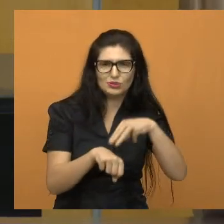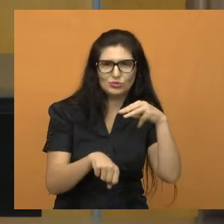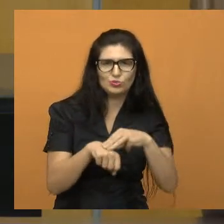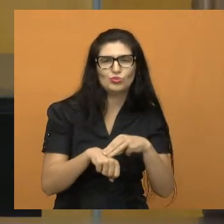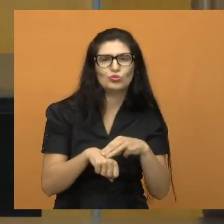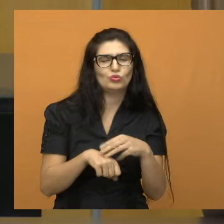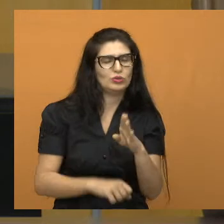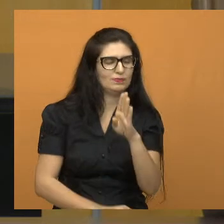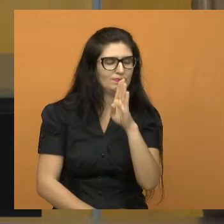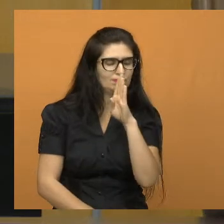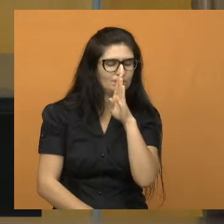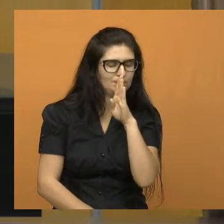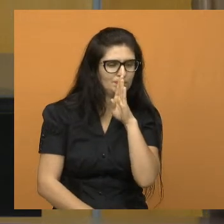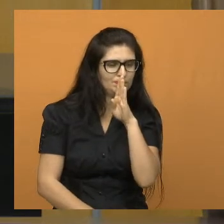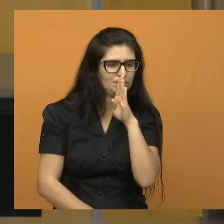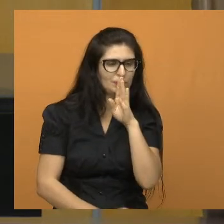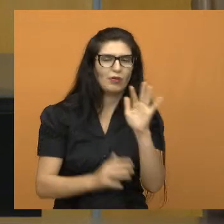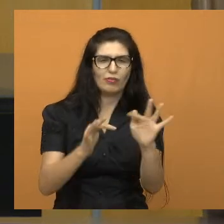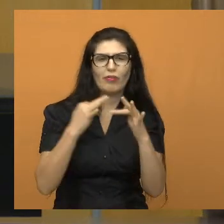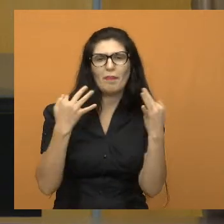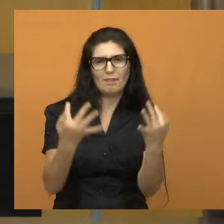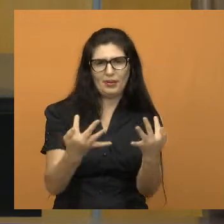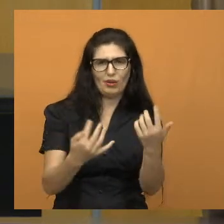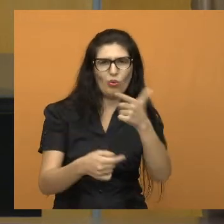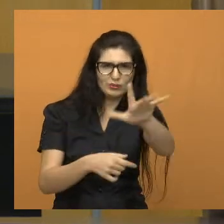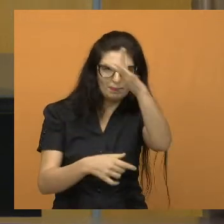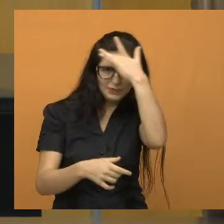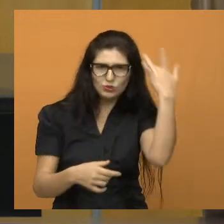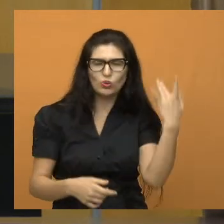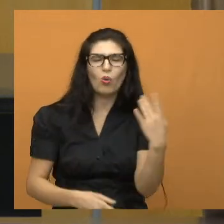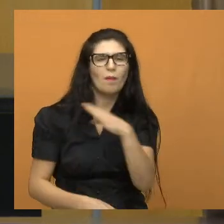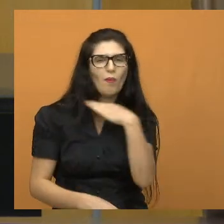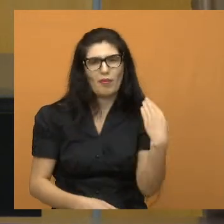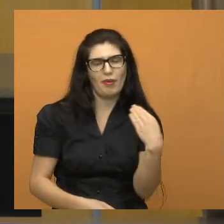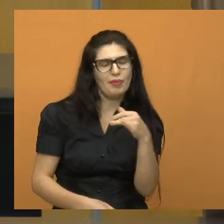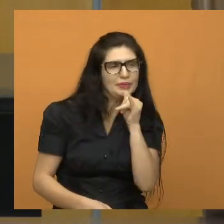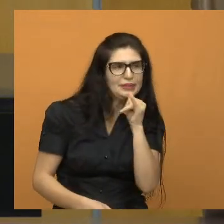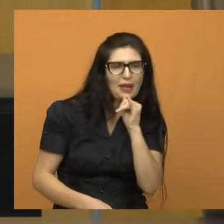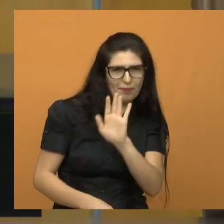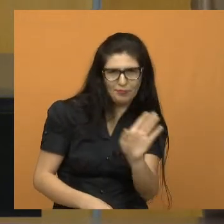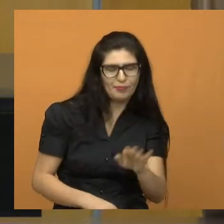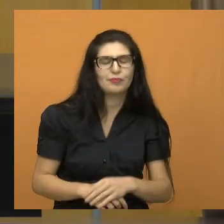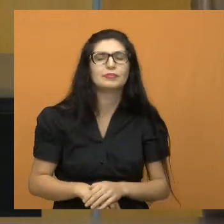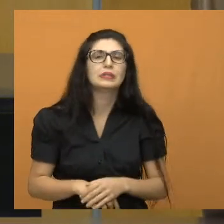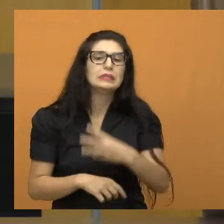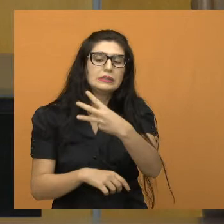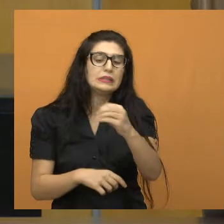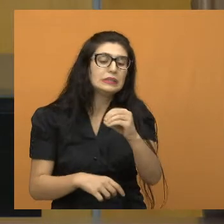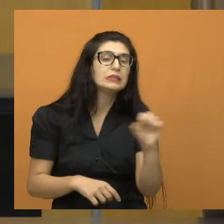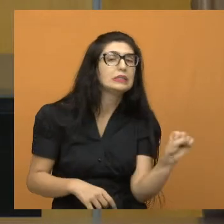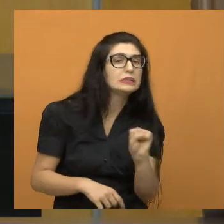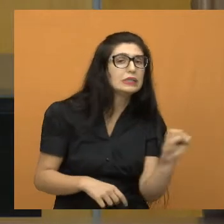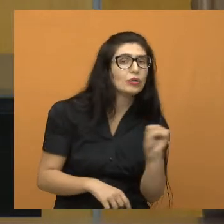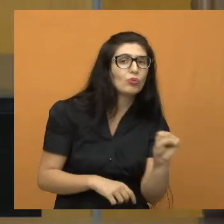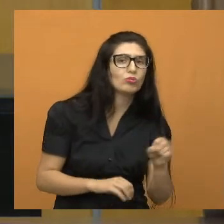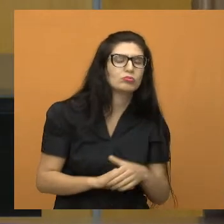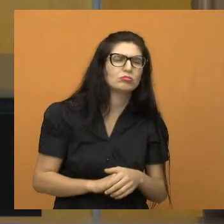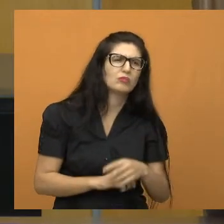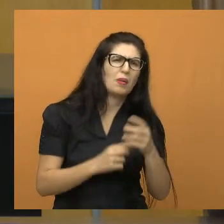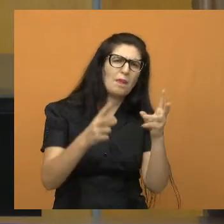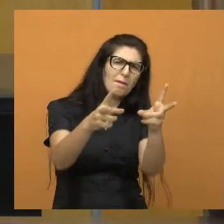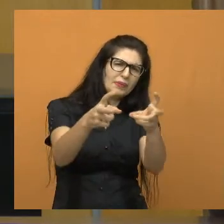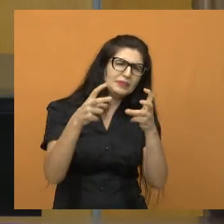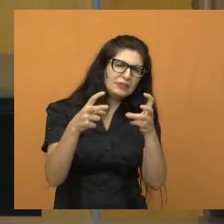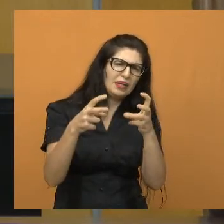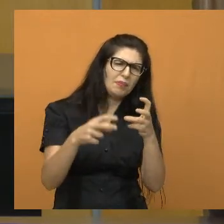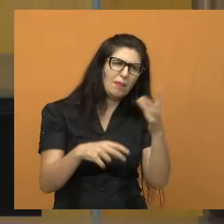queridos. E eu costumo fazer, no mínimo, 30 segundos, contado no relógio. Que dificuldade o povo ficar